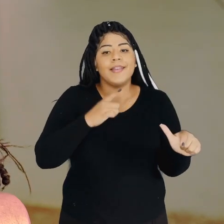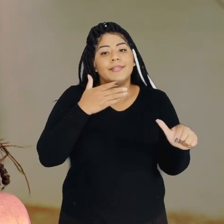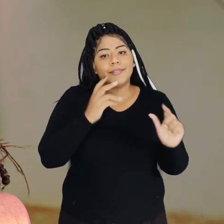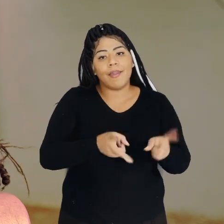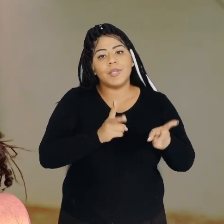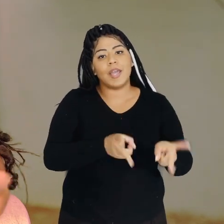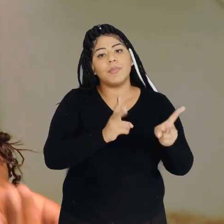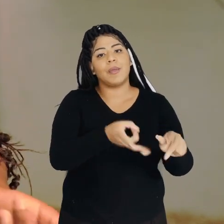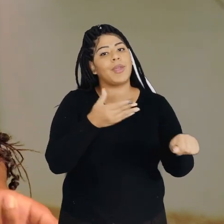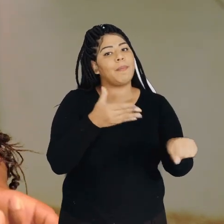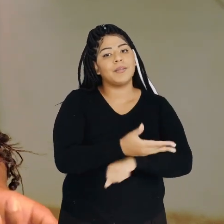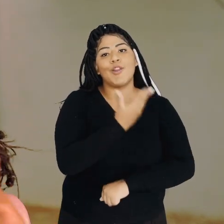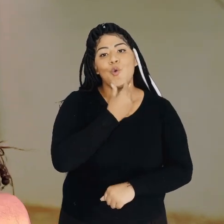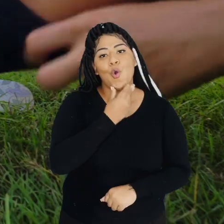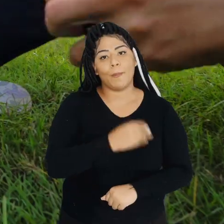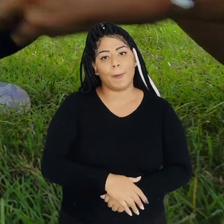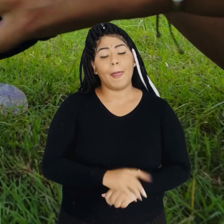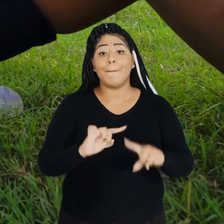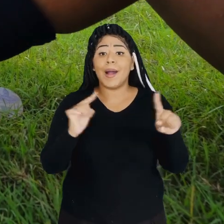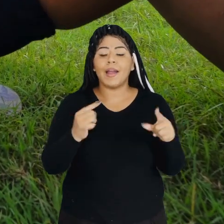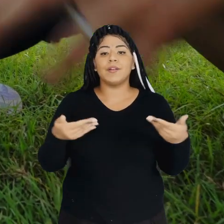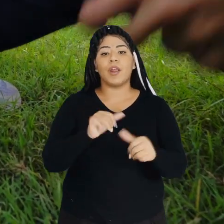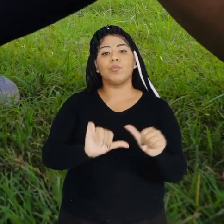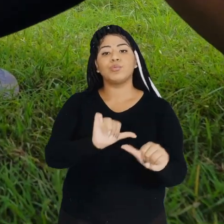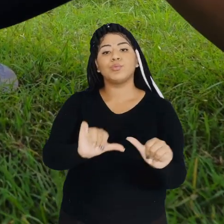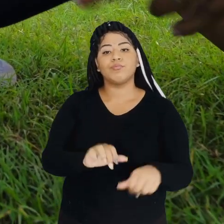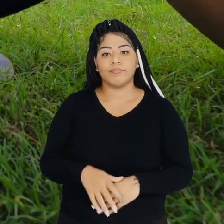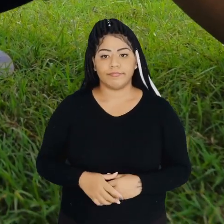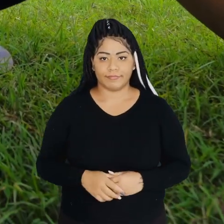ocupado pelos homens. Era ocupado pelos homens.